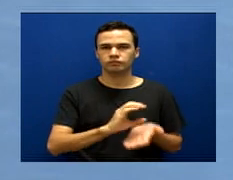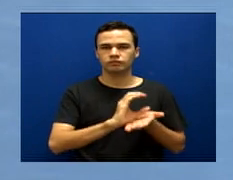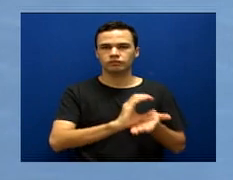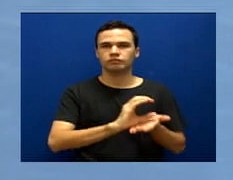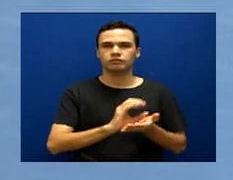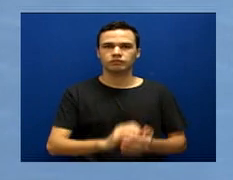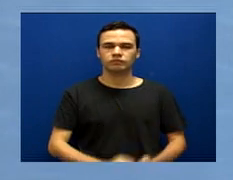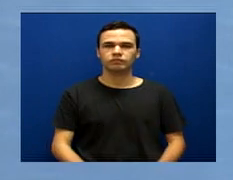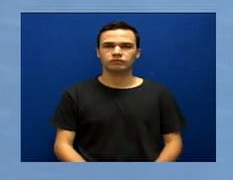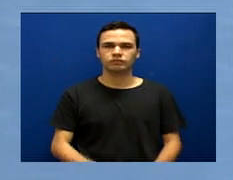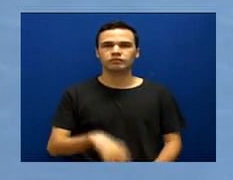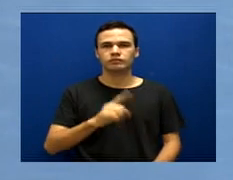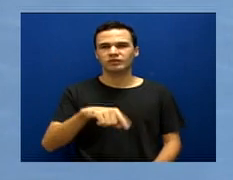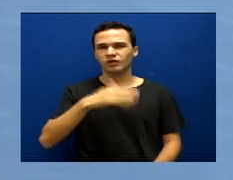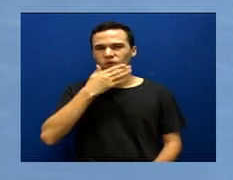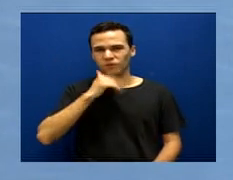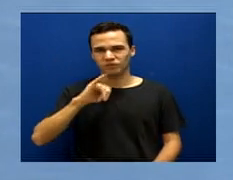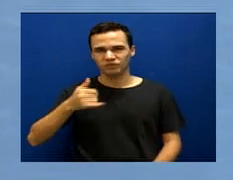Conselho. É como